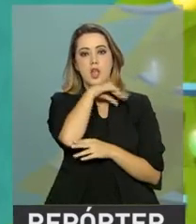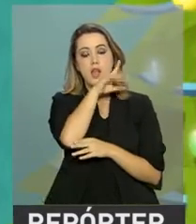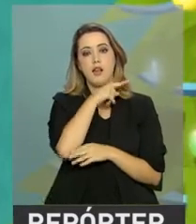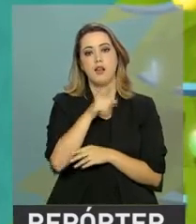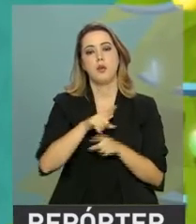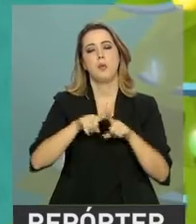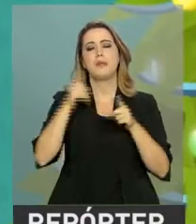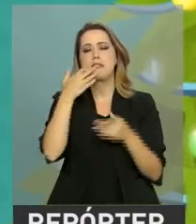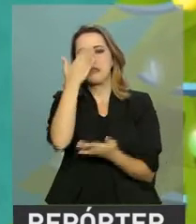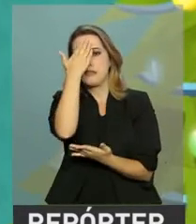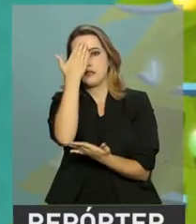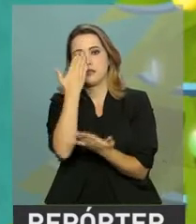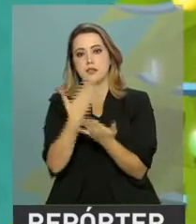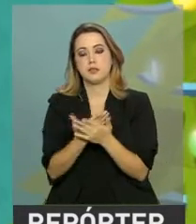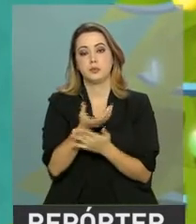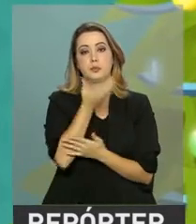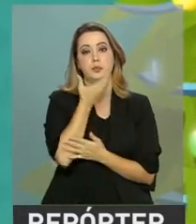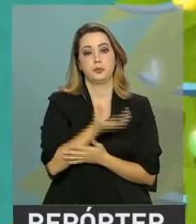no